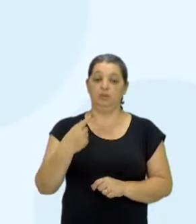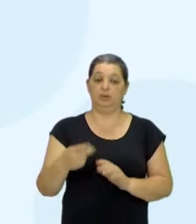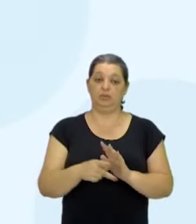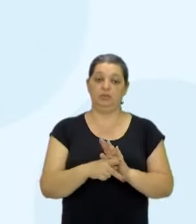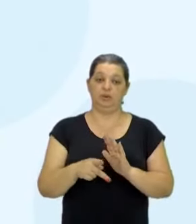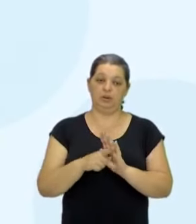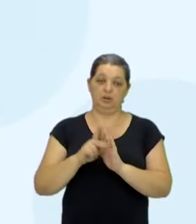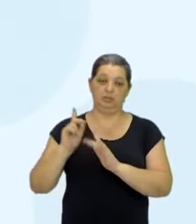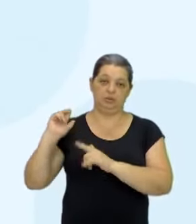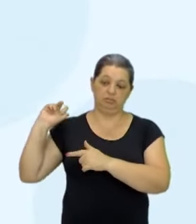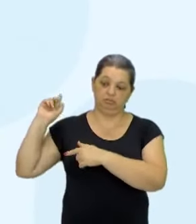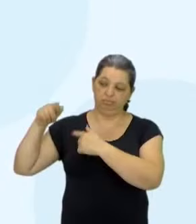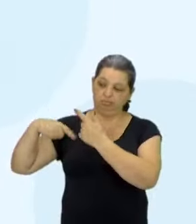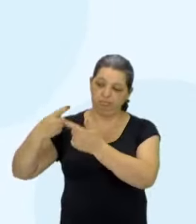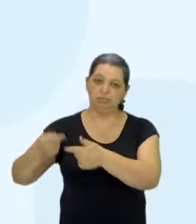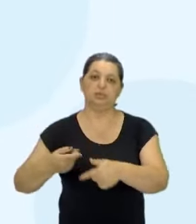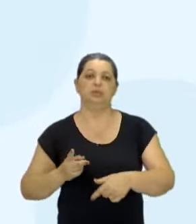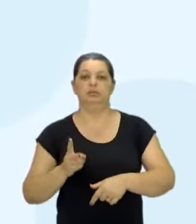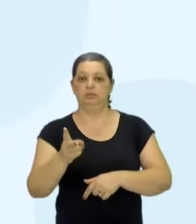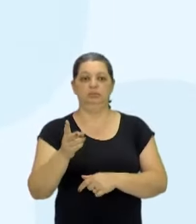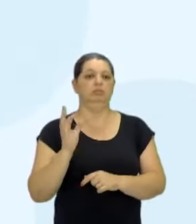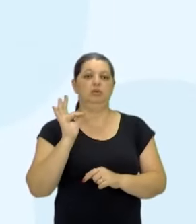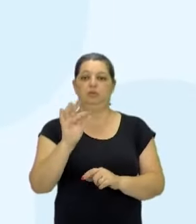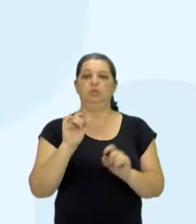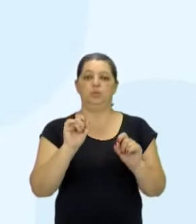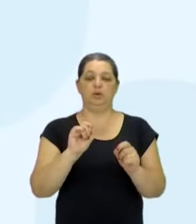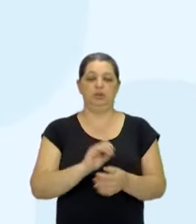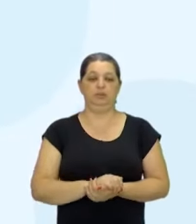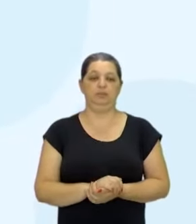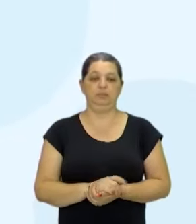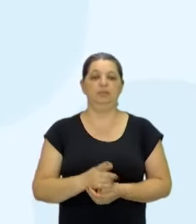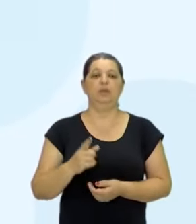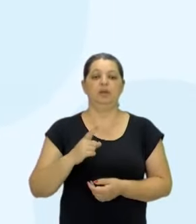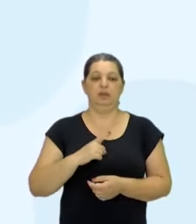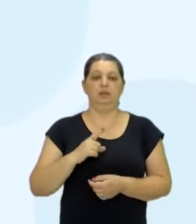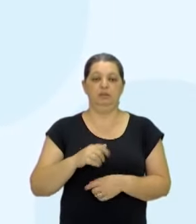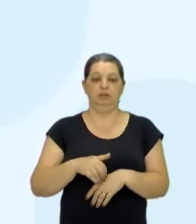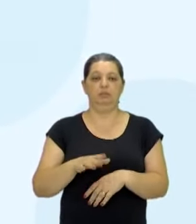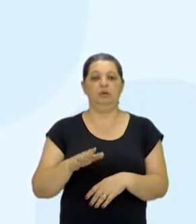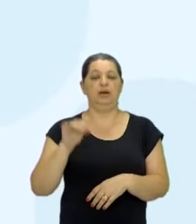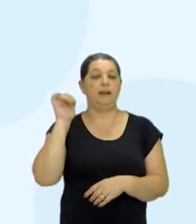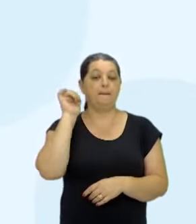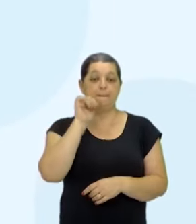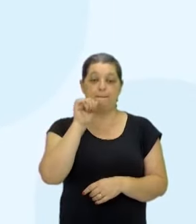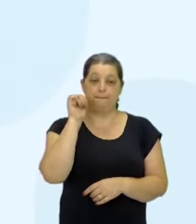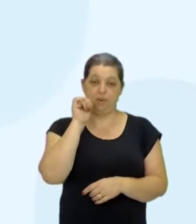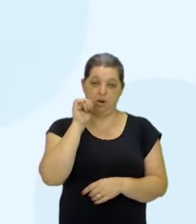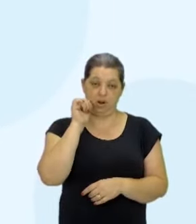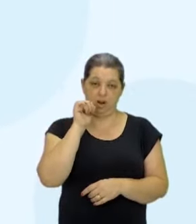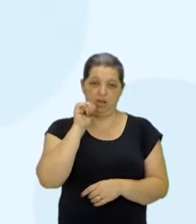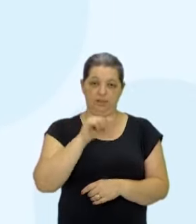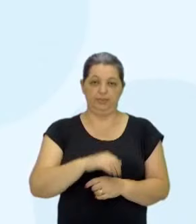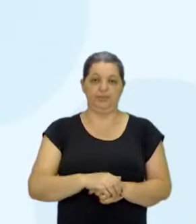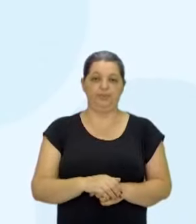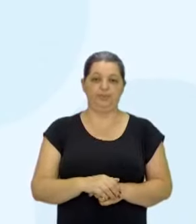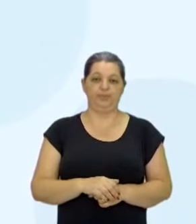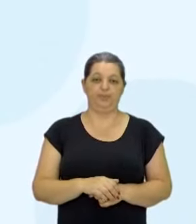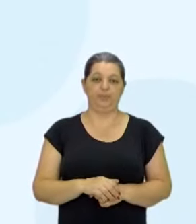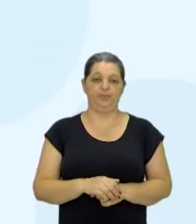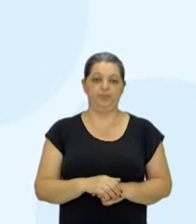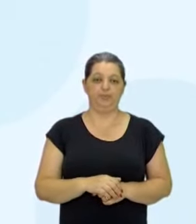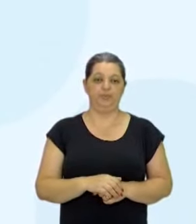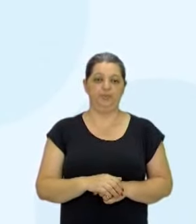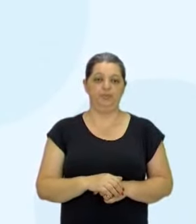para as próximas gerações. E aí aqui a gente tem a biography de uma super mulher, né? Vou pôr aqui